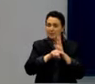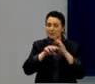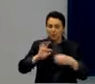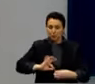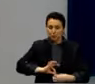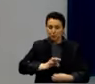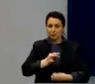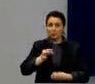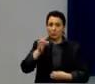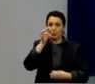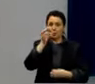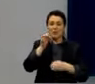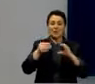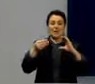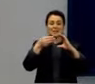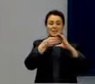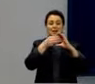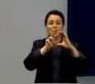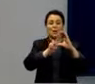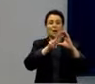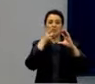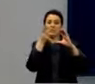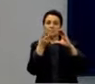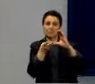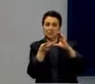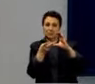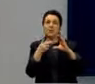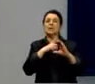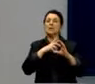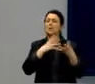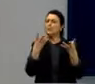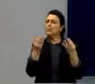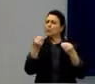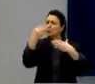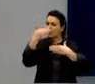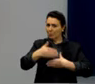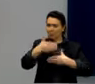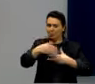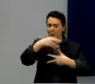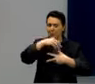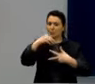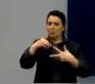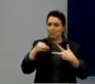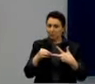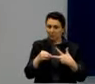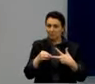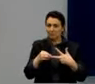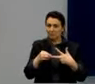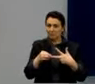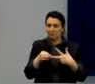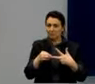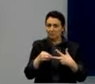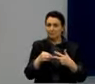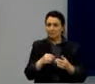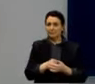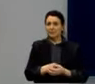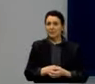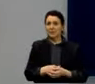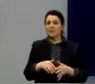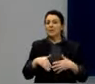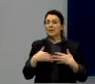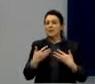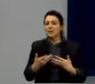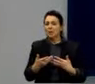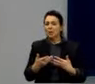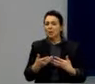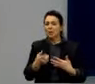e células-tronco, que cai bastante nas provas questões relacionadas a isso, pessoal. Tá? Então, é